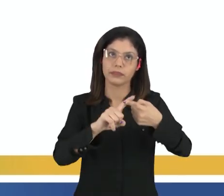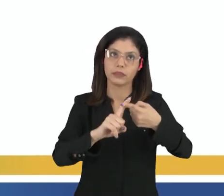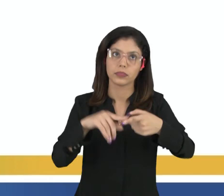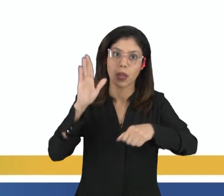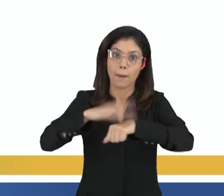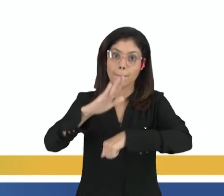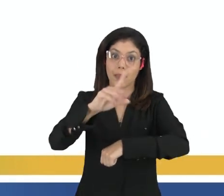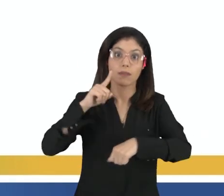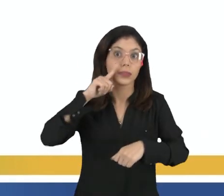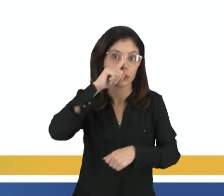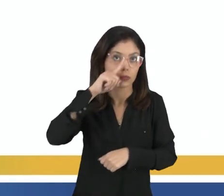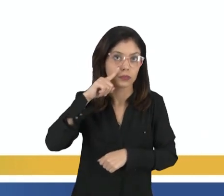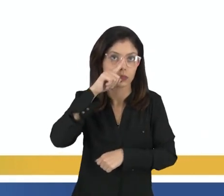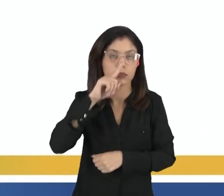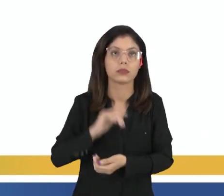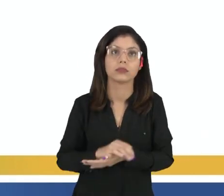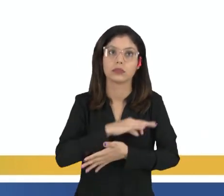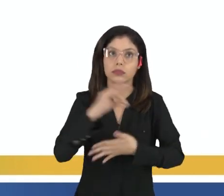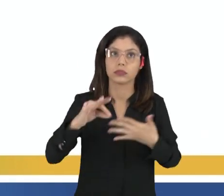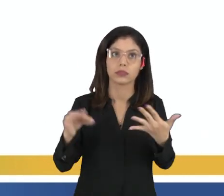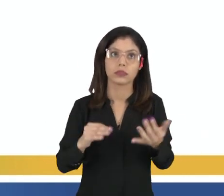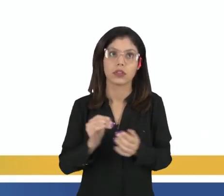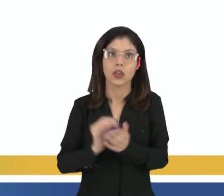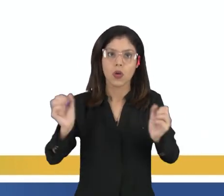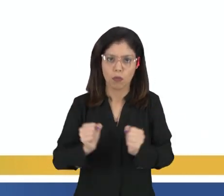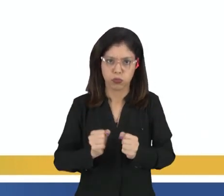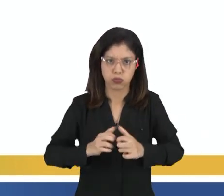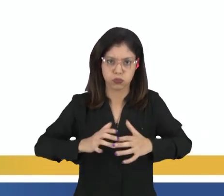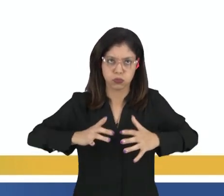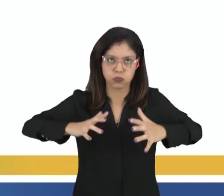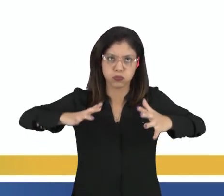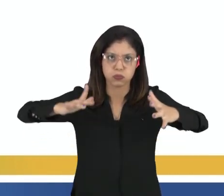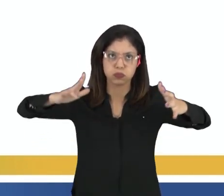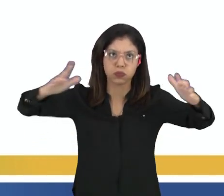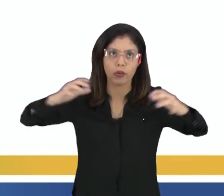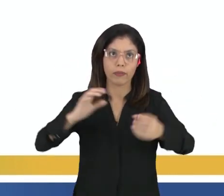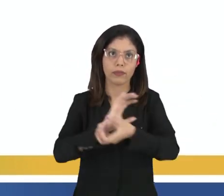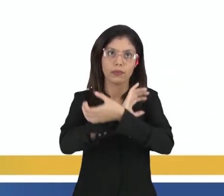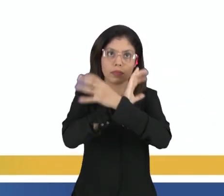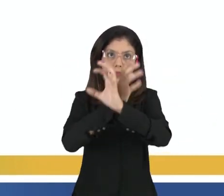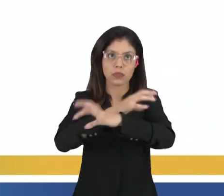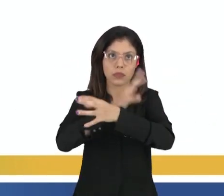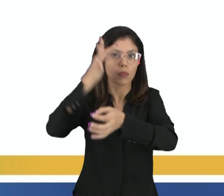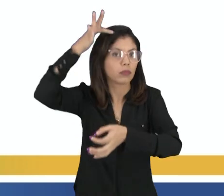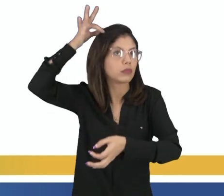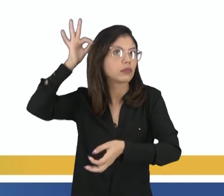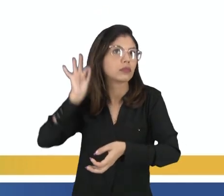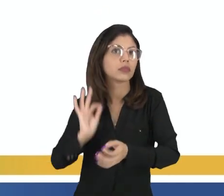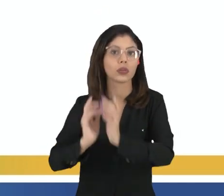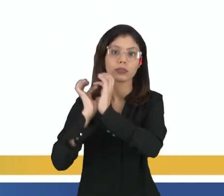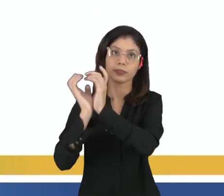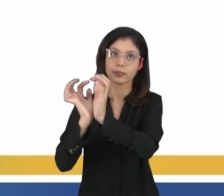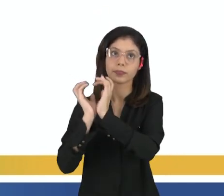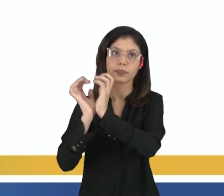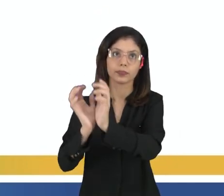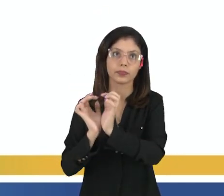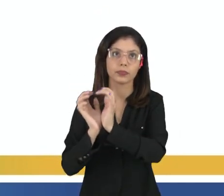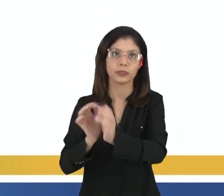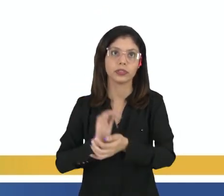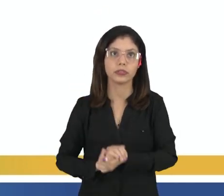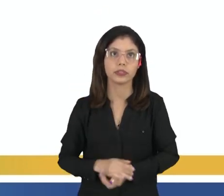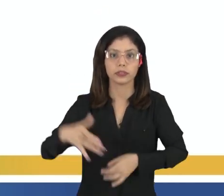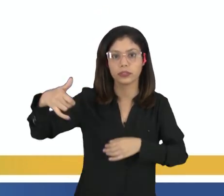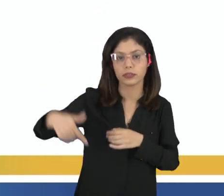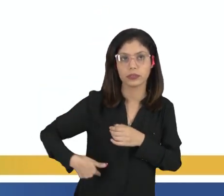dos mais perigosos elementos químicos, acumula-se em ossos, cabelos, unhas, no cérebro,